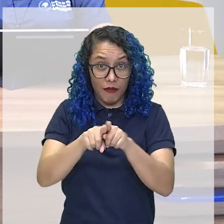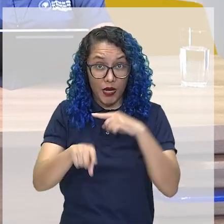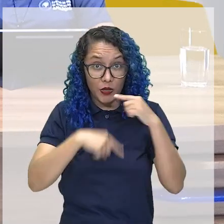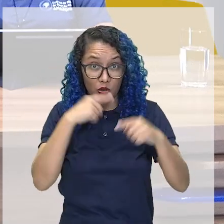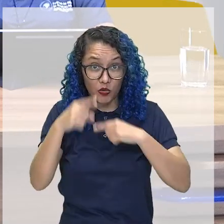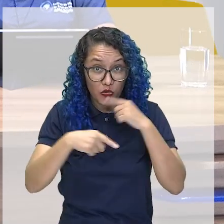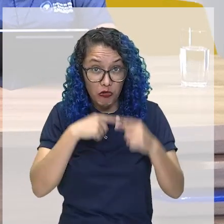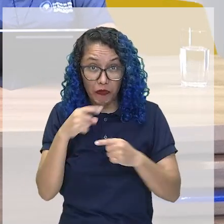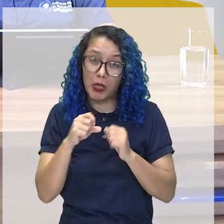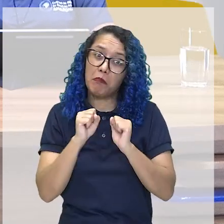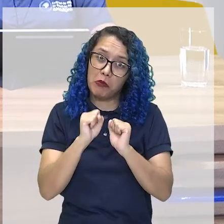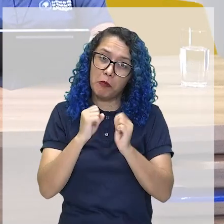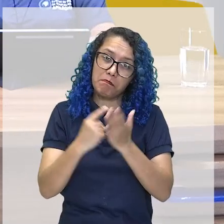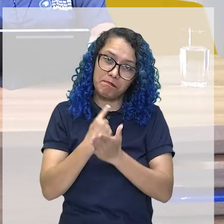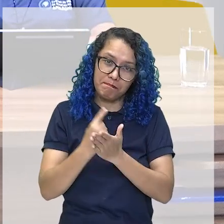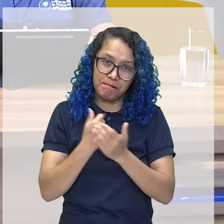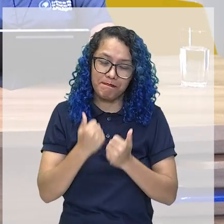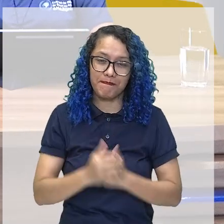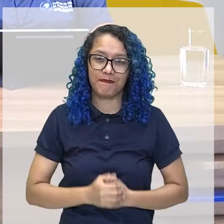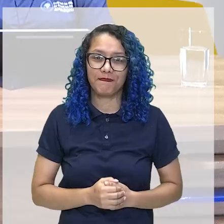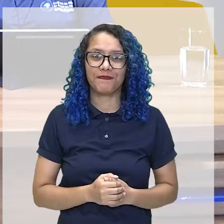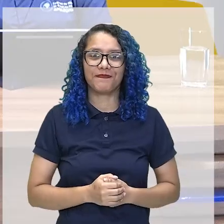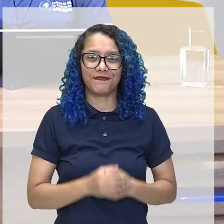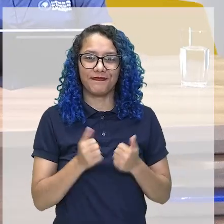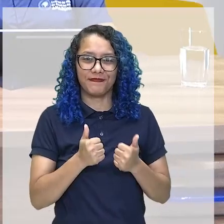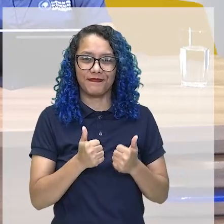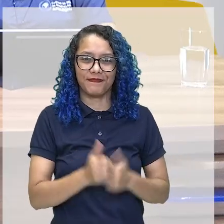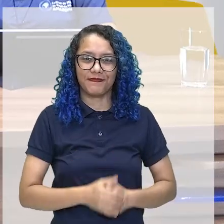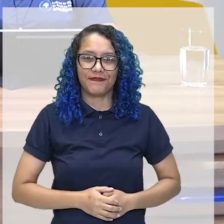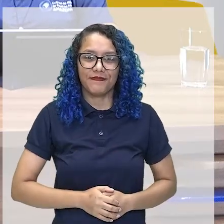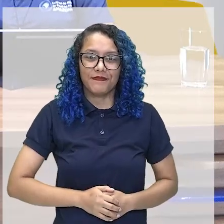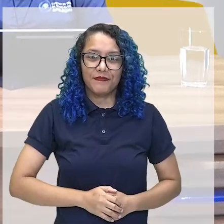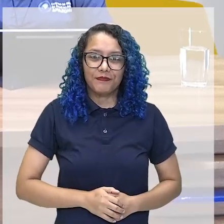nesse momento, tá bom? É isso aí.